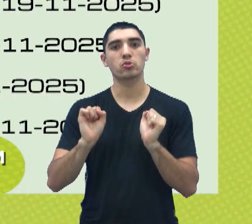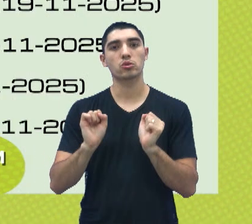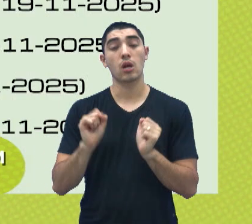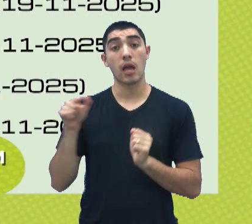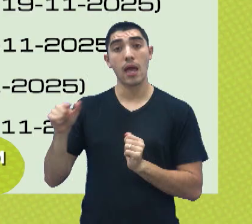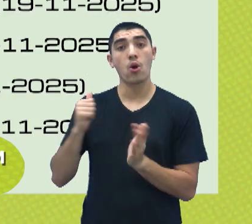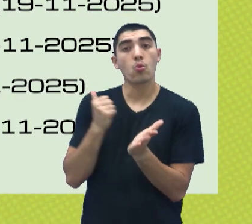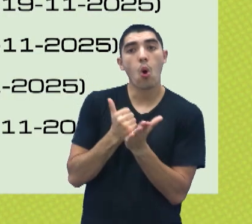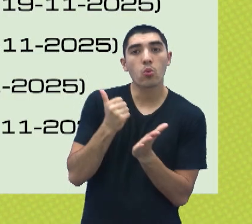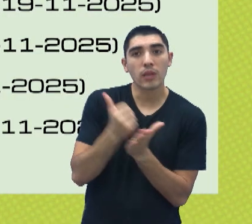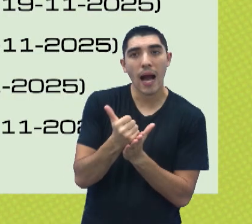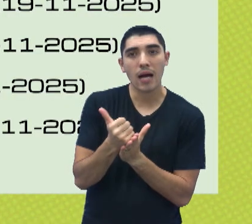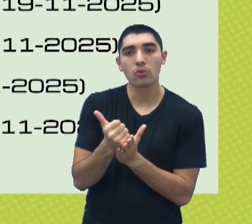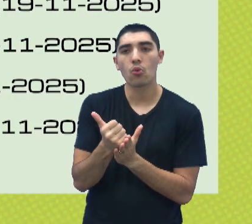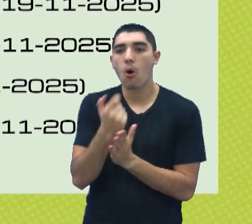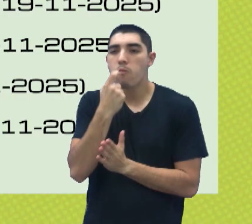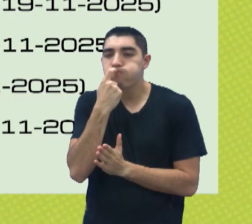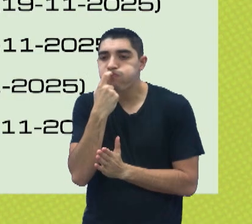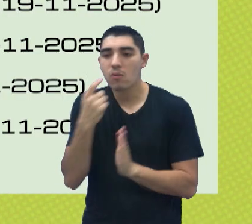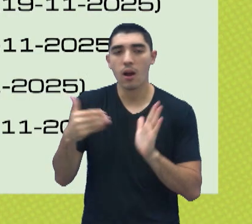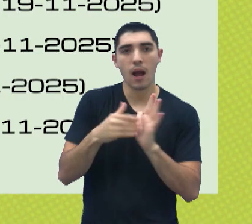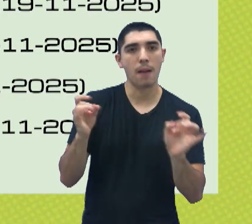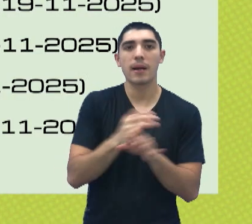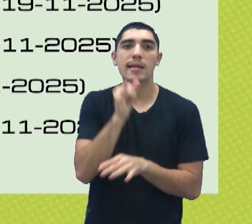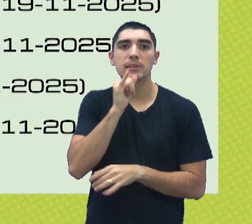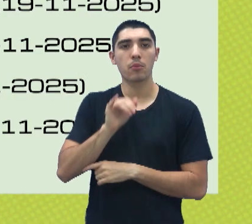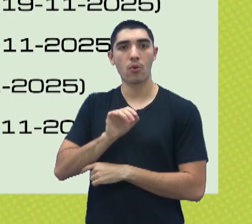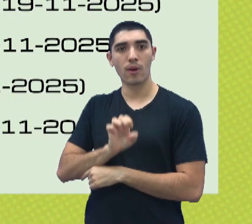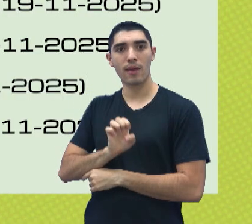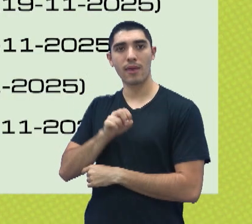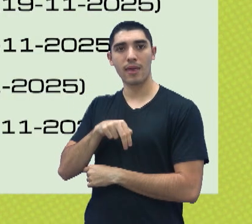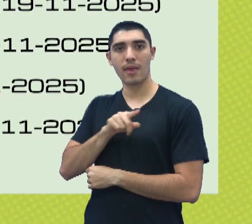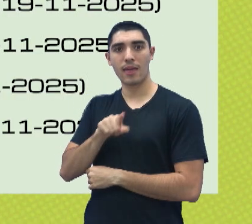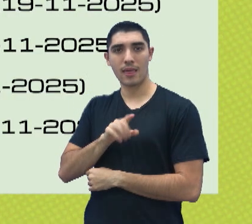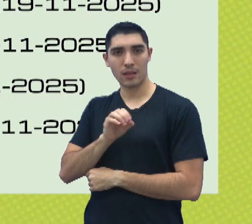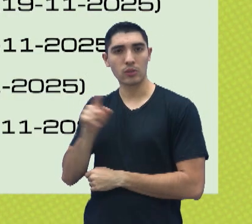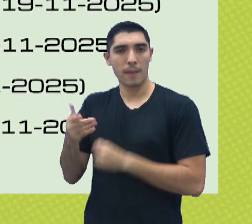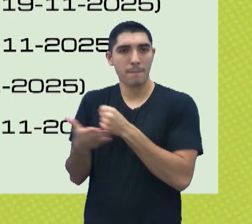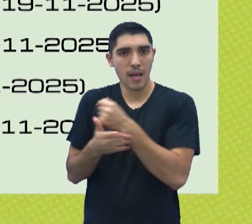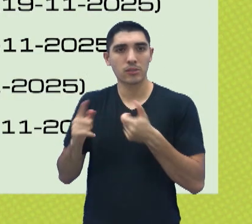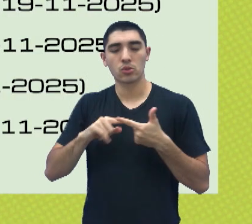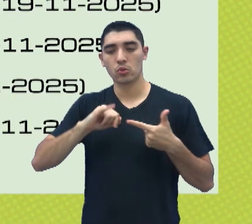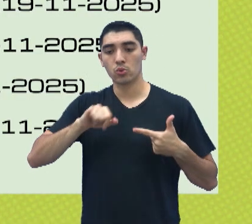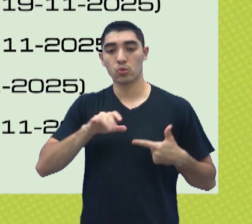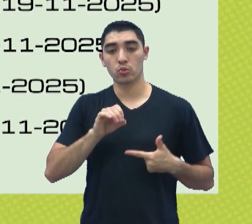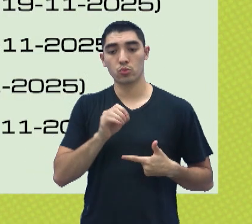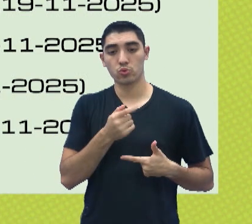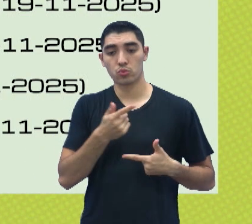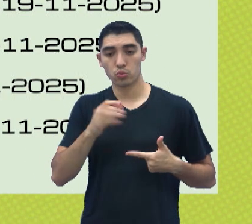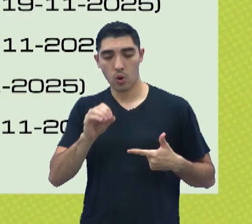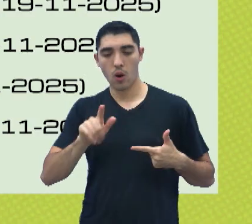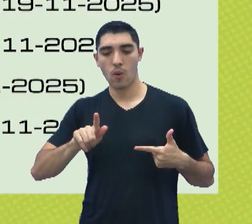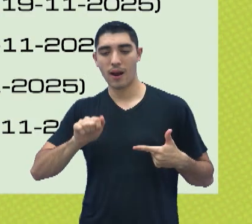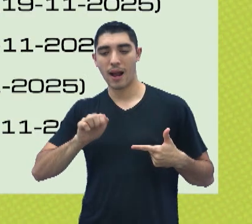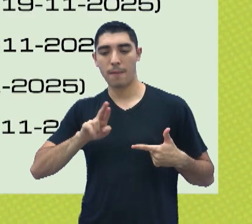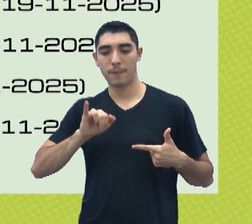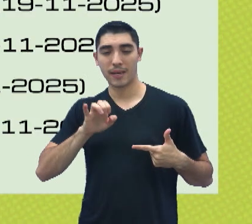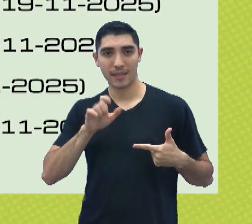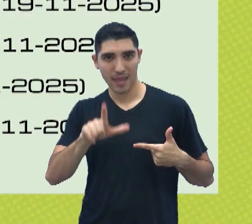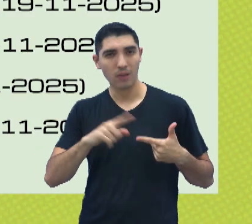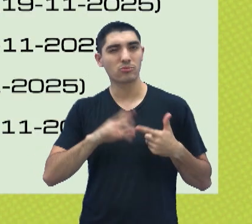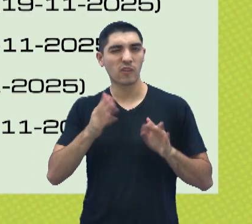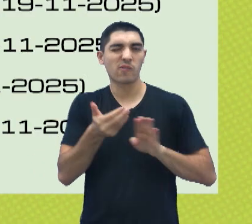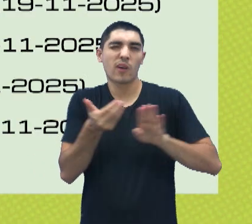curto, que vai ali, ó, tem o Enzo, por exemplo, garoto da base, o João Gabriel, que é uma referência, ficou muito tempo